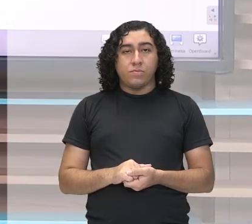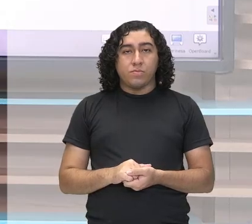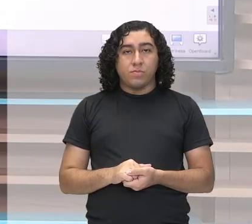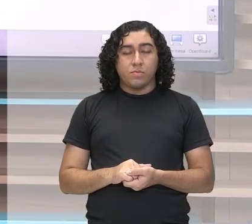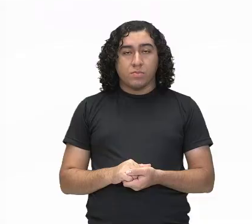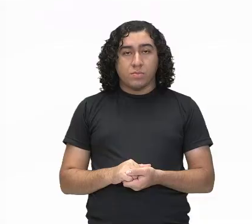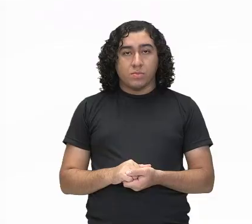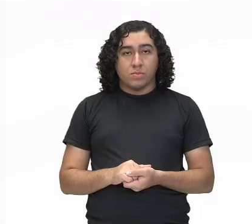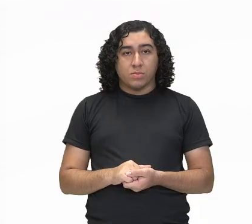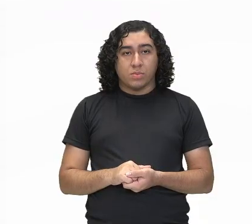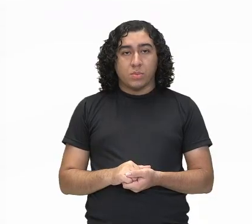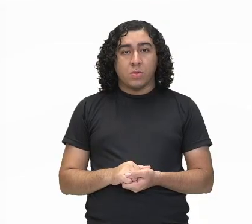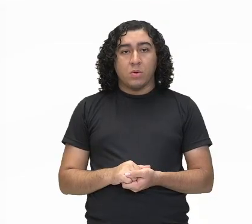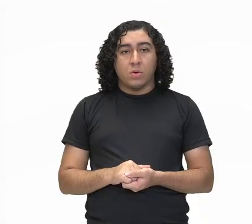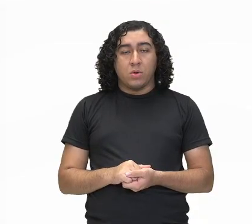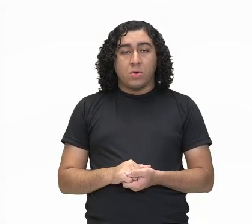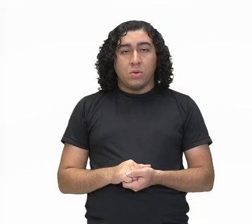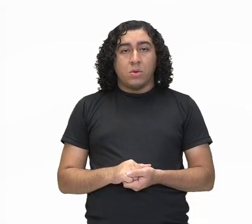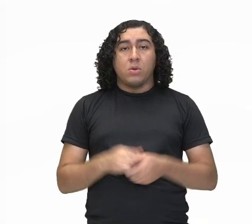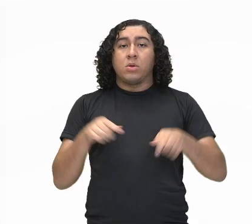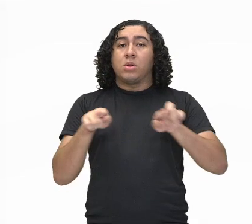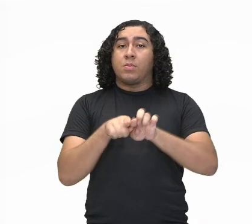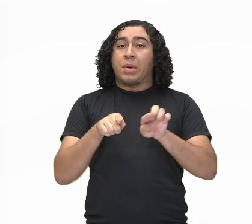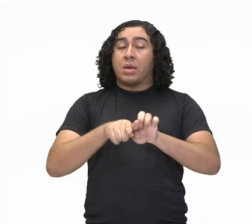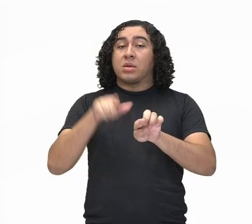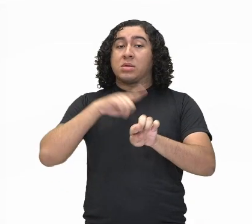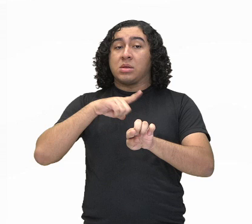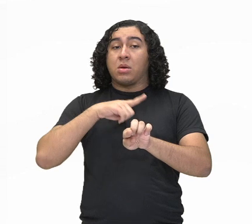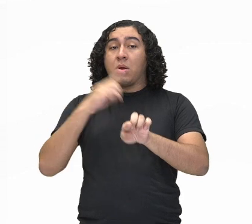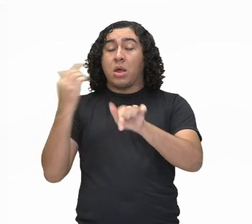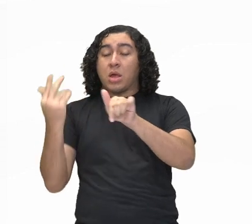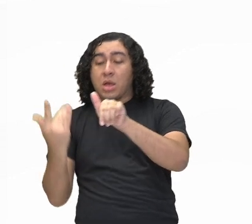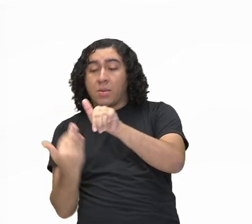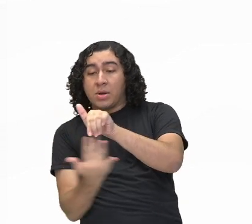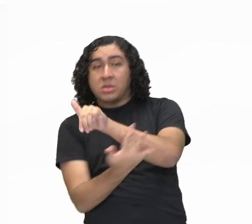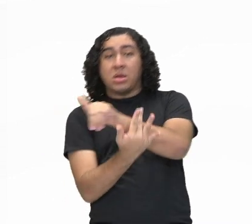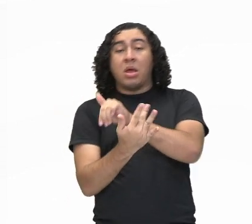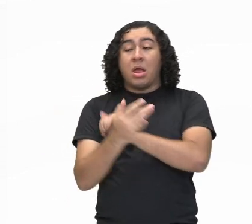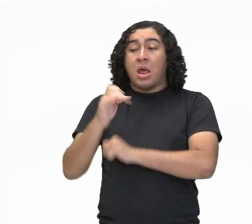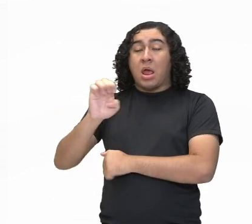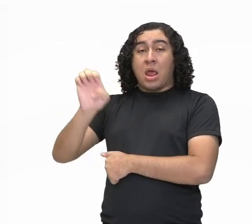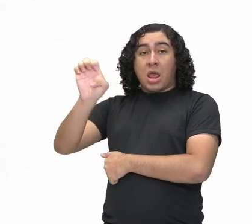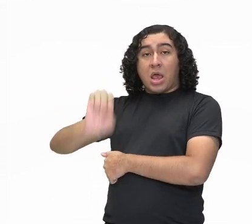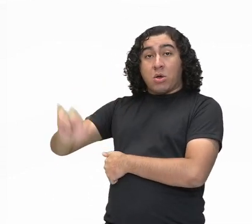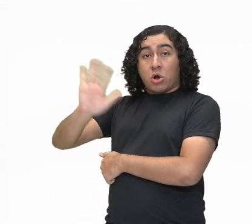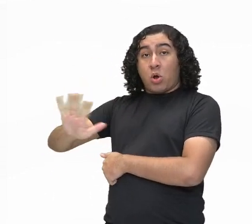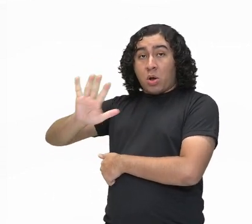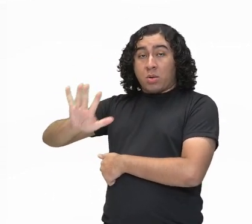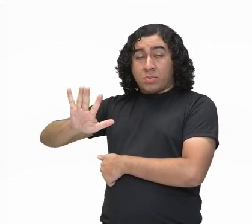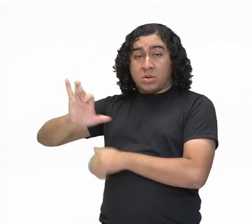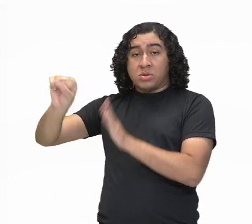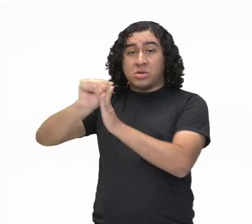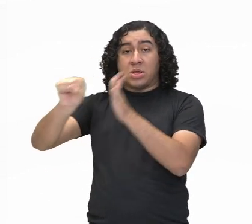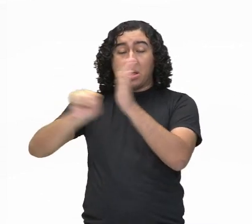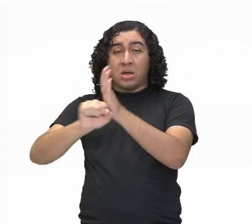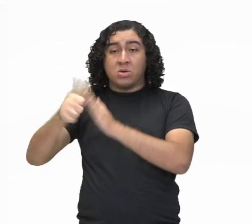emigração europeia, né, lá nos séculos XIX e século XX. Temos na